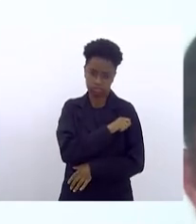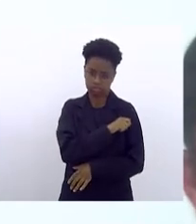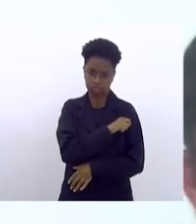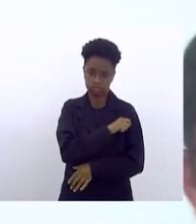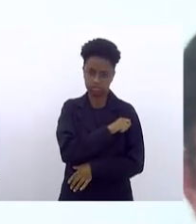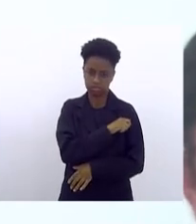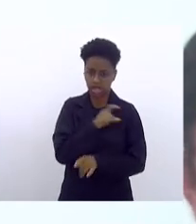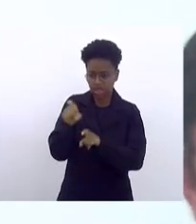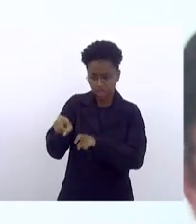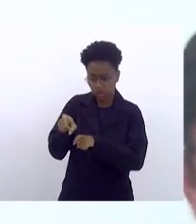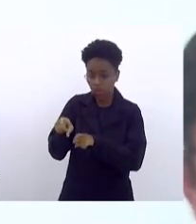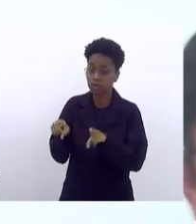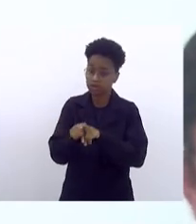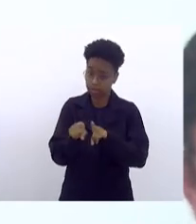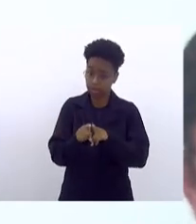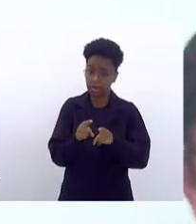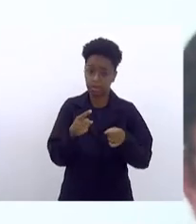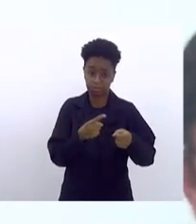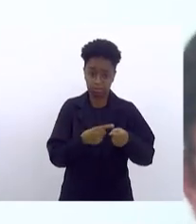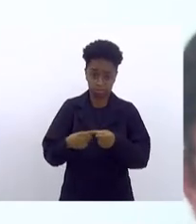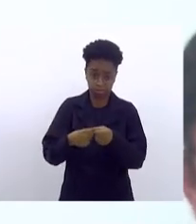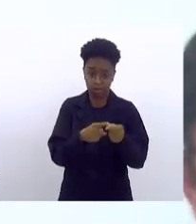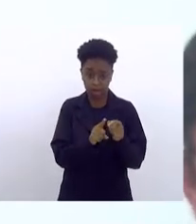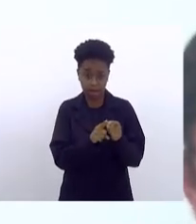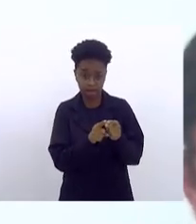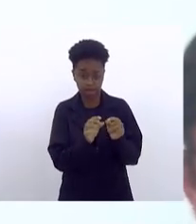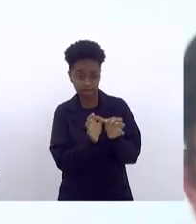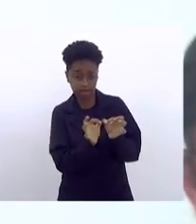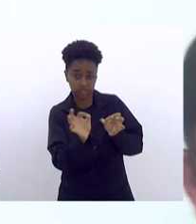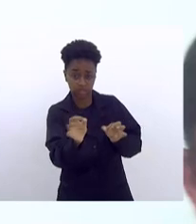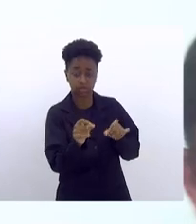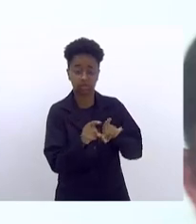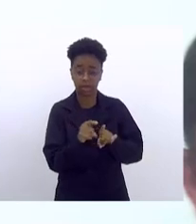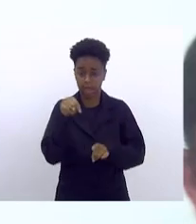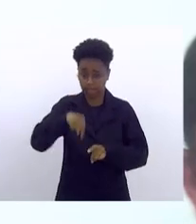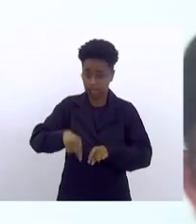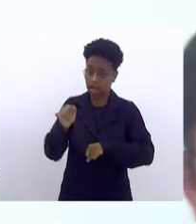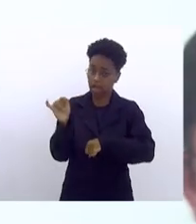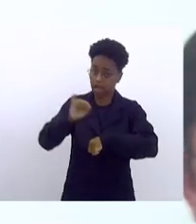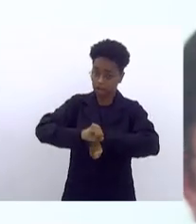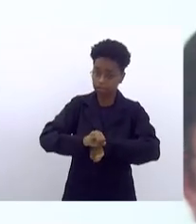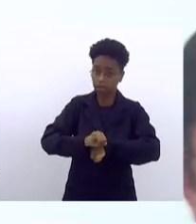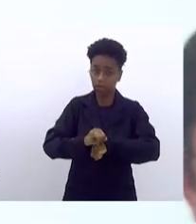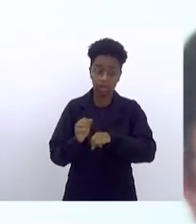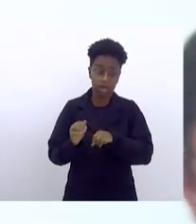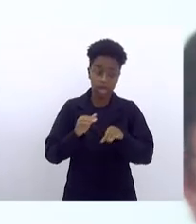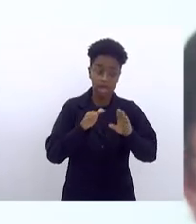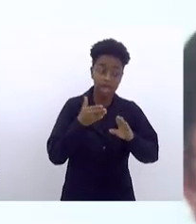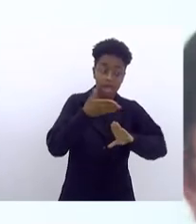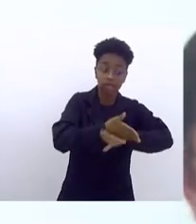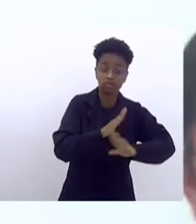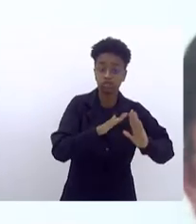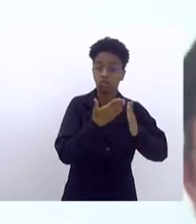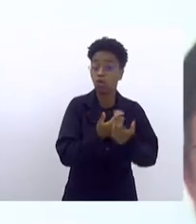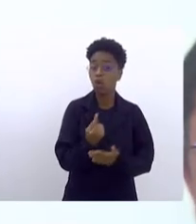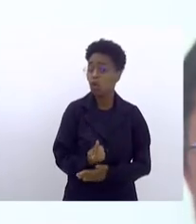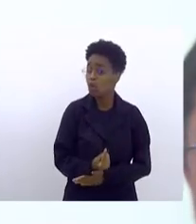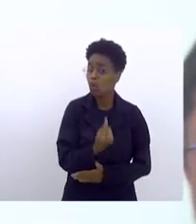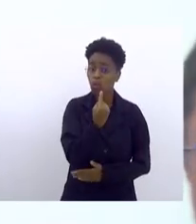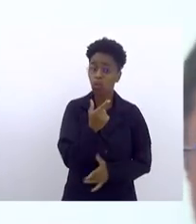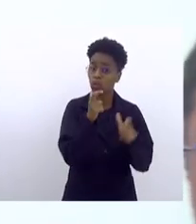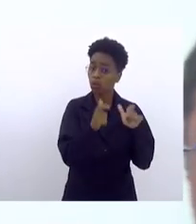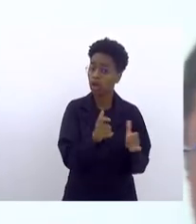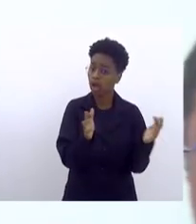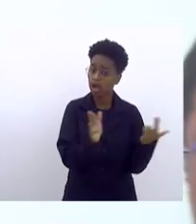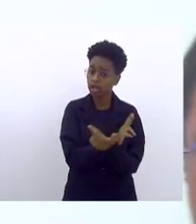não só do interior mas da periferia e até mesmo aqui na capital que vão para aquele espaço como o único espaço de relação